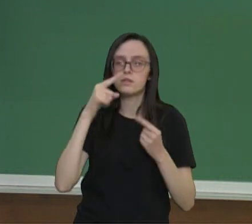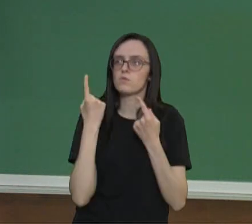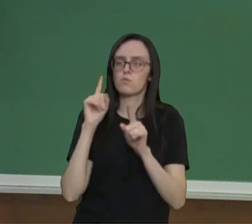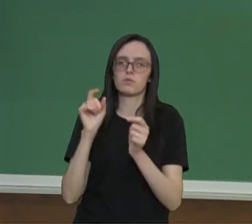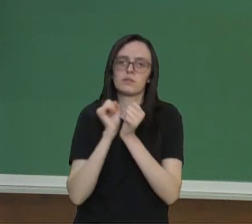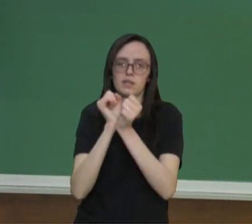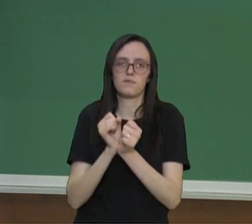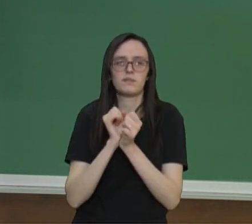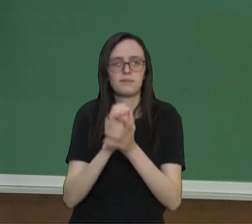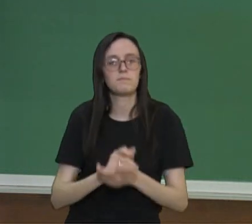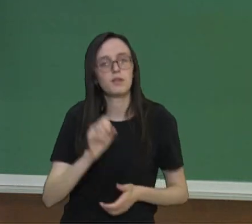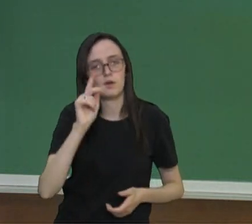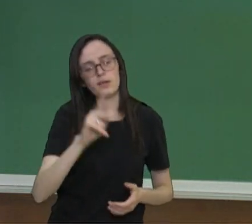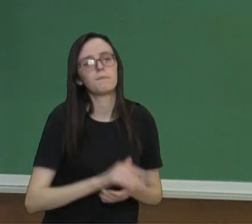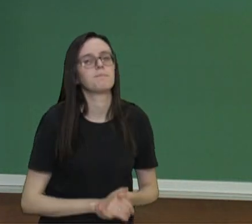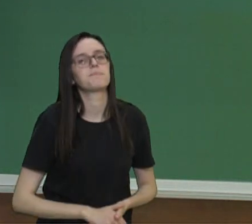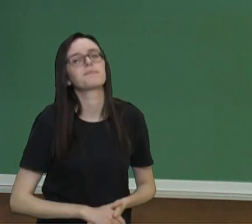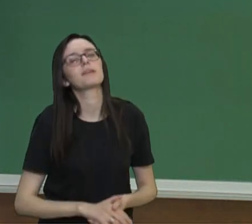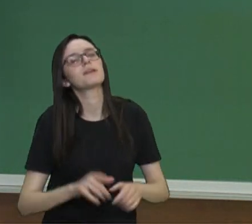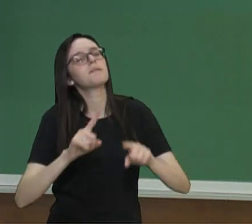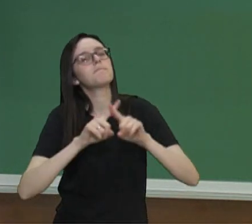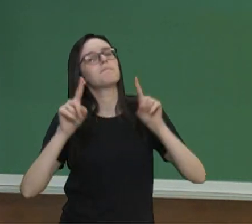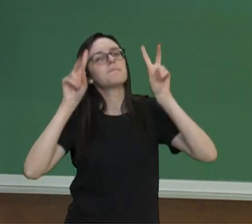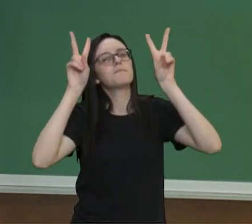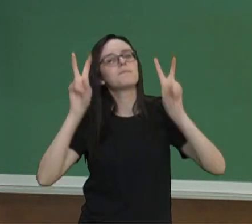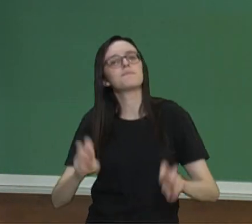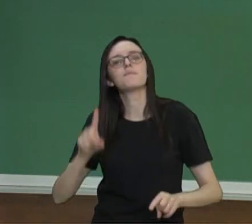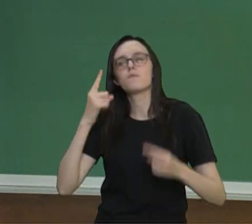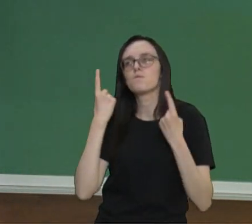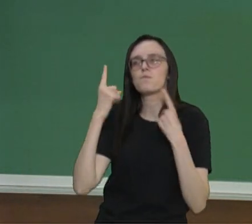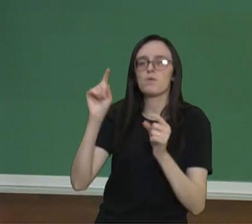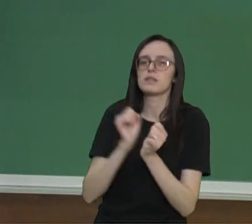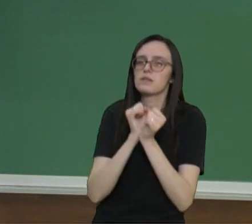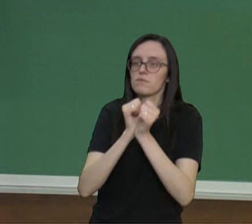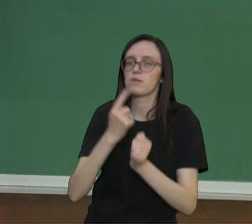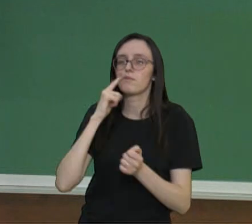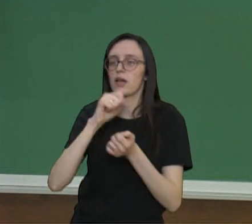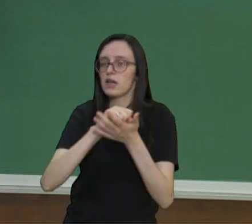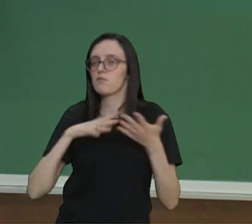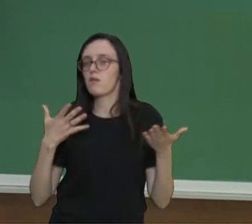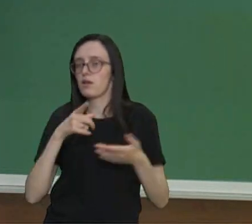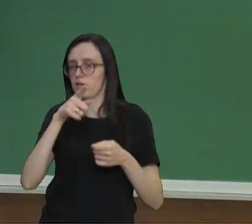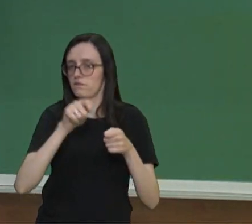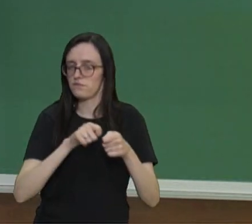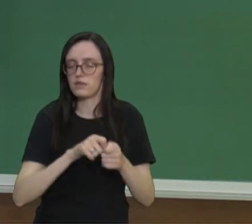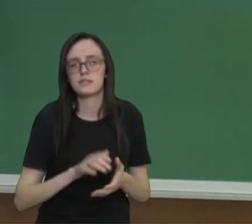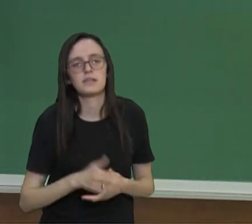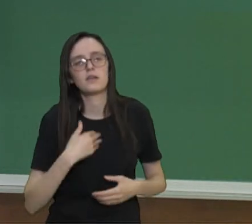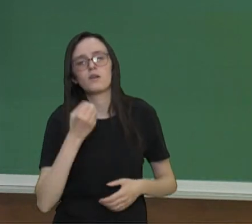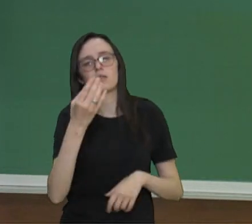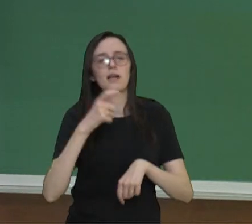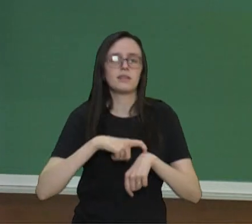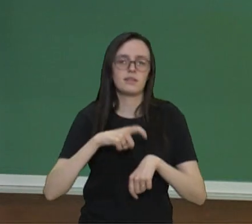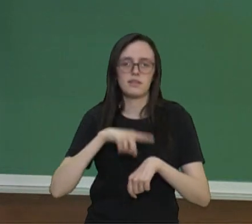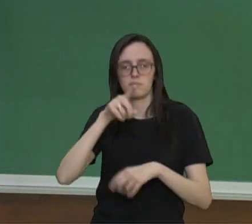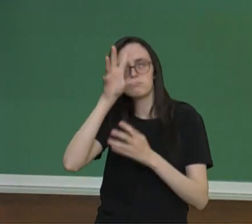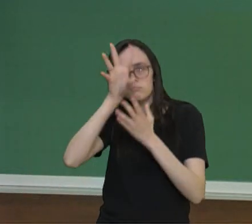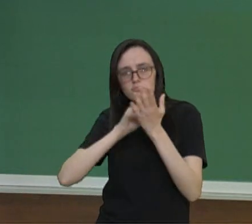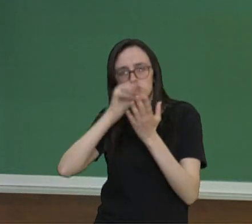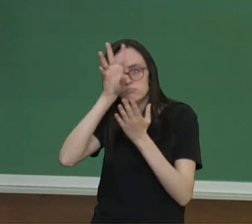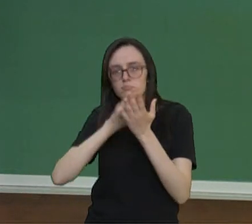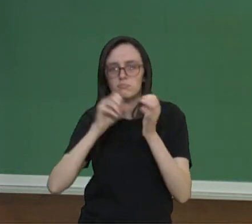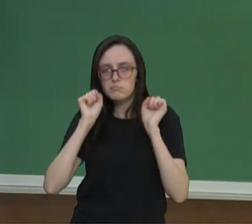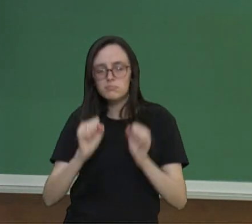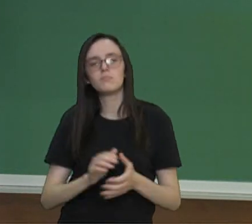escravidão. Ok? Mais sobre resistência à escravidão, um exercício para você fazer. Eu vou te dar um tempinho para copiar essa